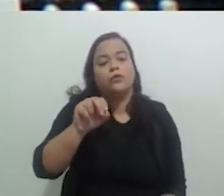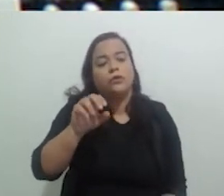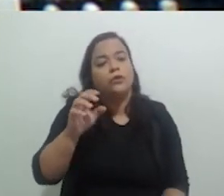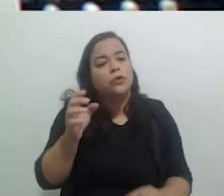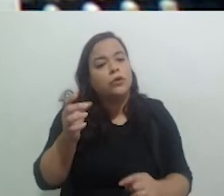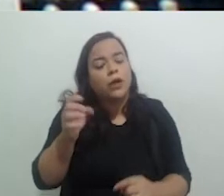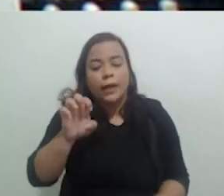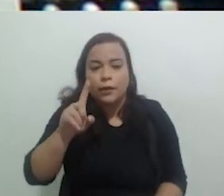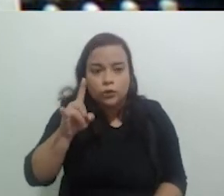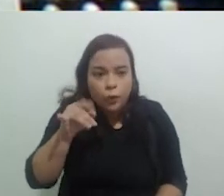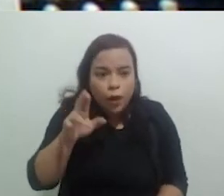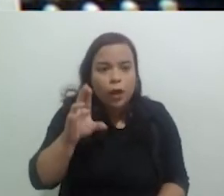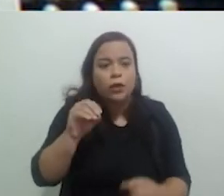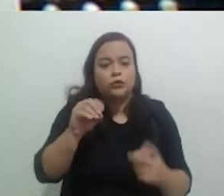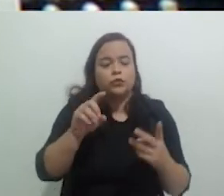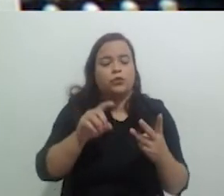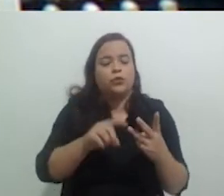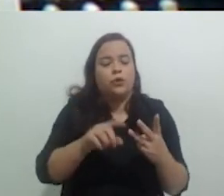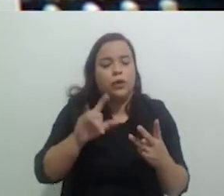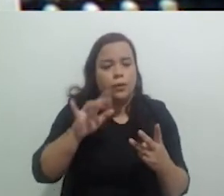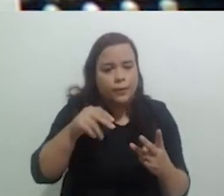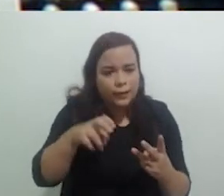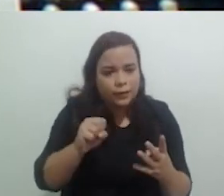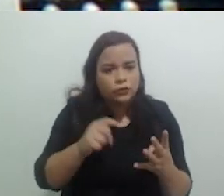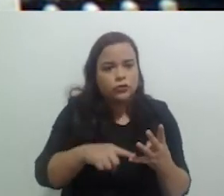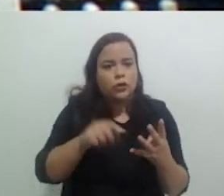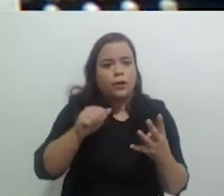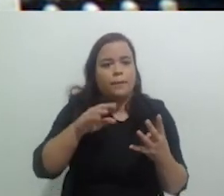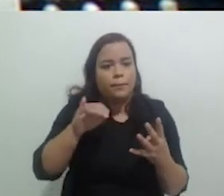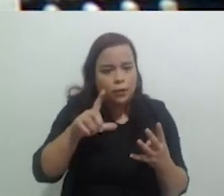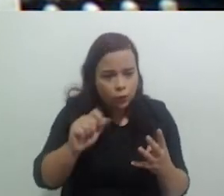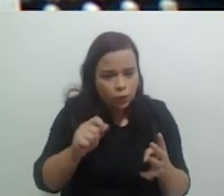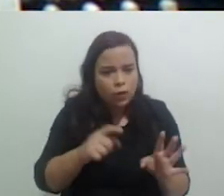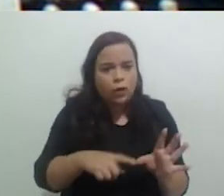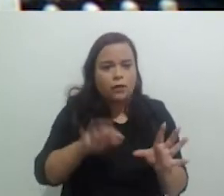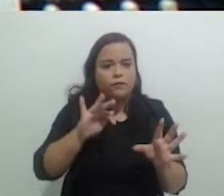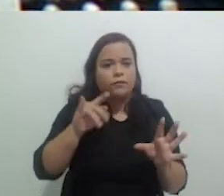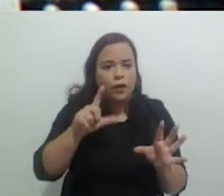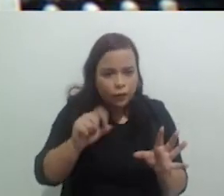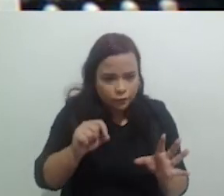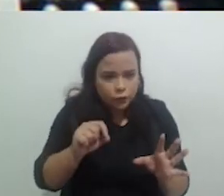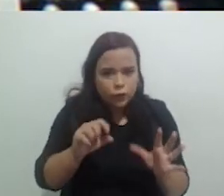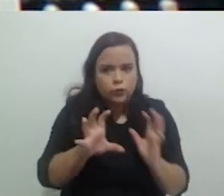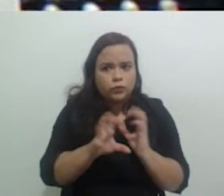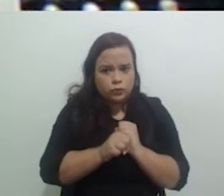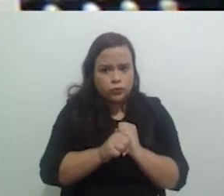Ibanez, desembargador Amilca e o relator, claro, então 7, não é isso?